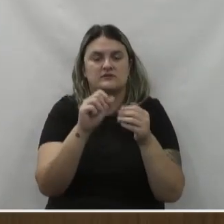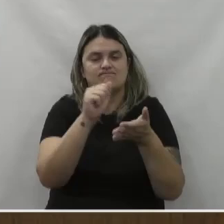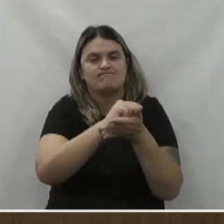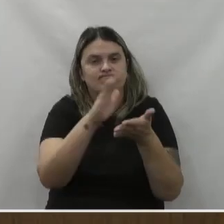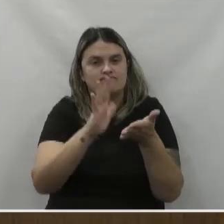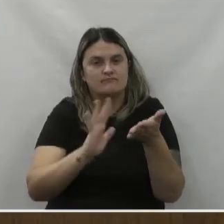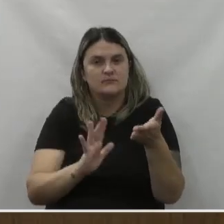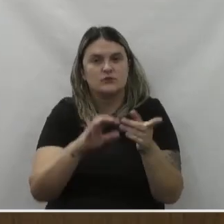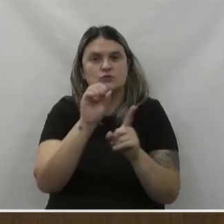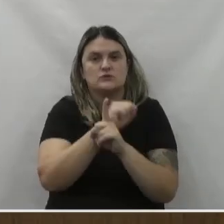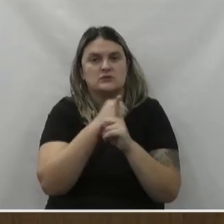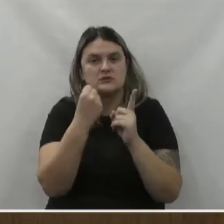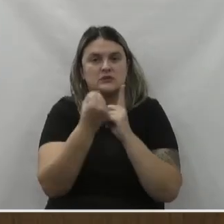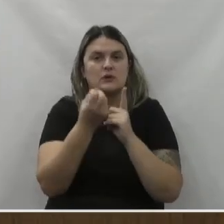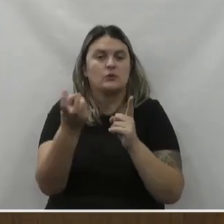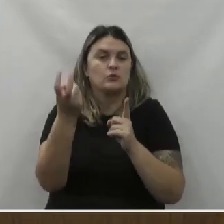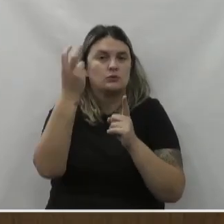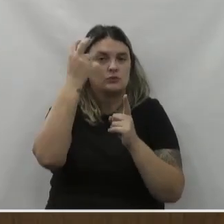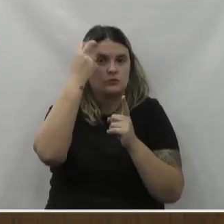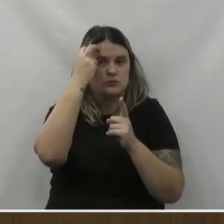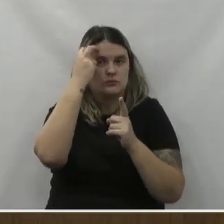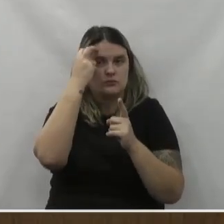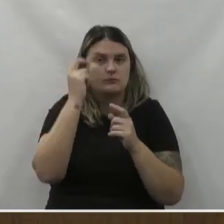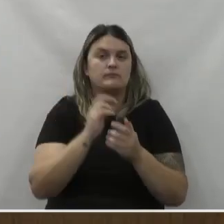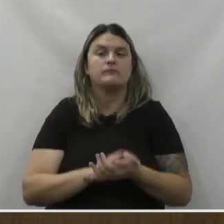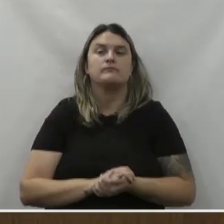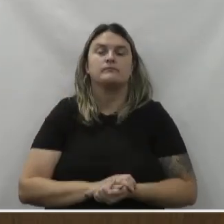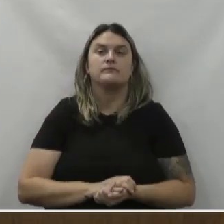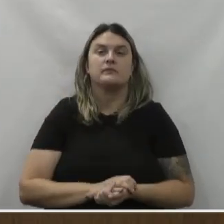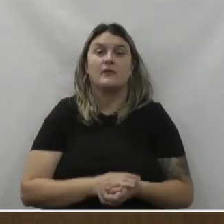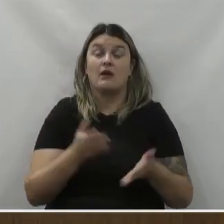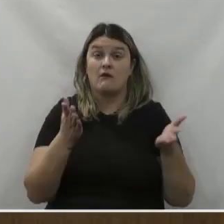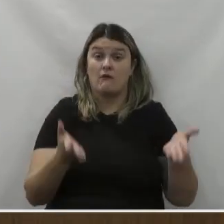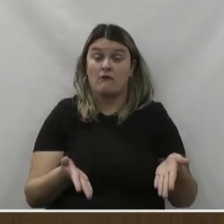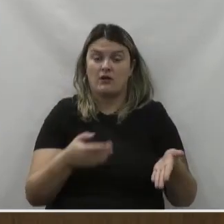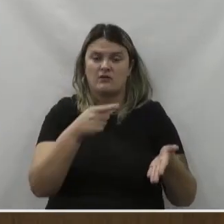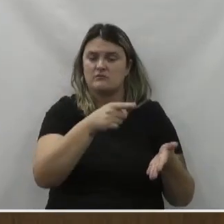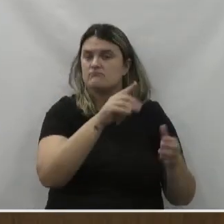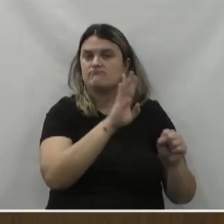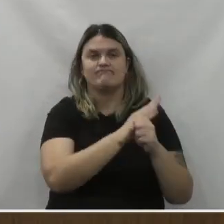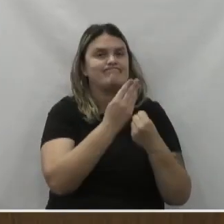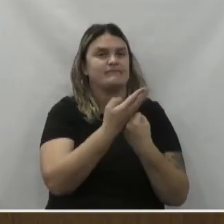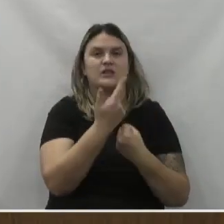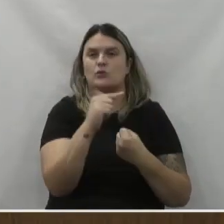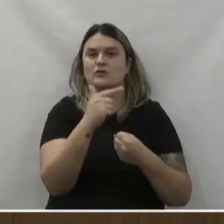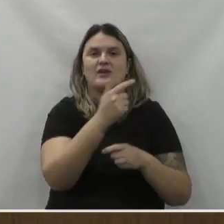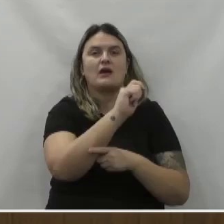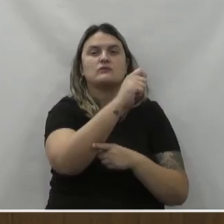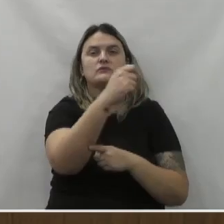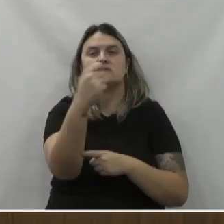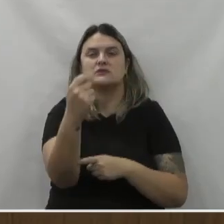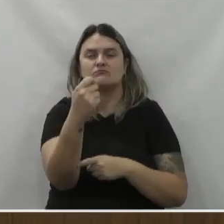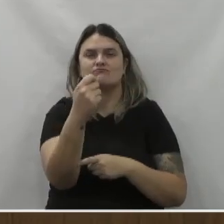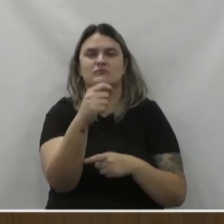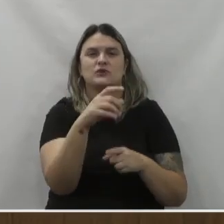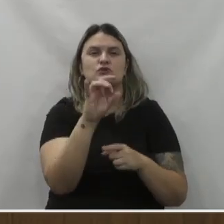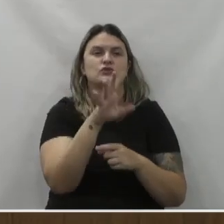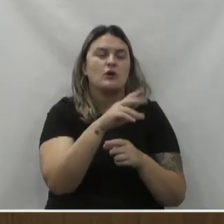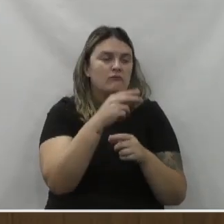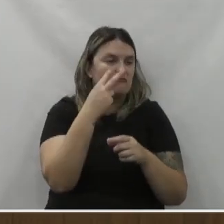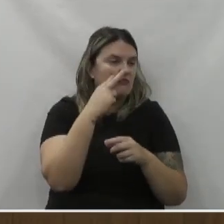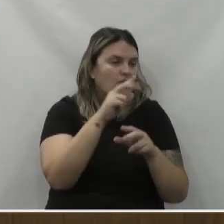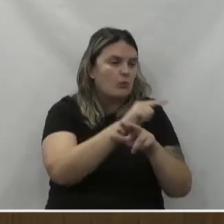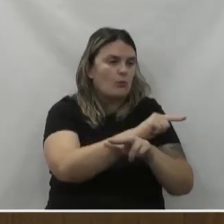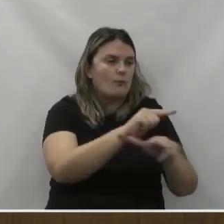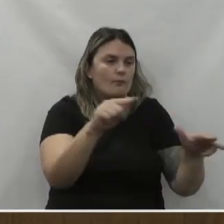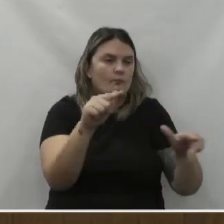atividades sociais, culturais e comunitárias. Atualmente, o bairro não dispõe de um centro comunitário em condições apropriadas para atender à